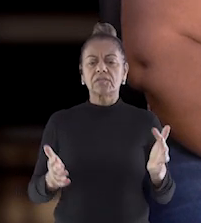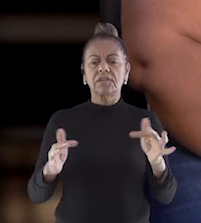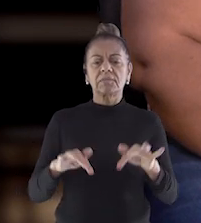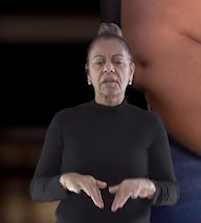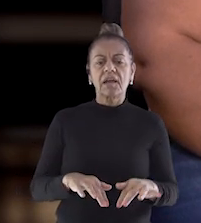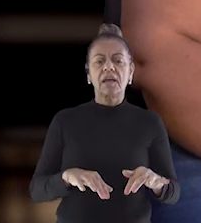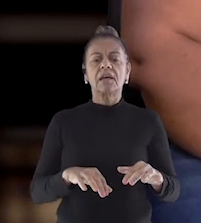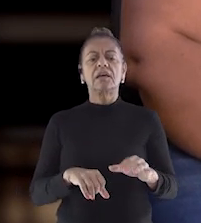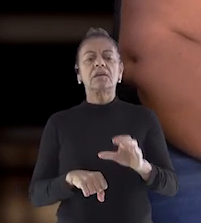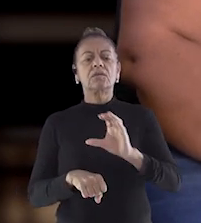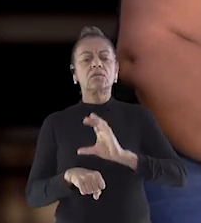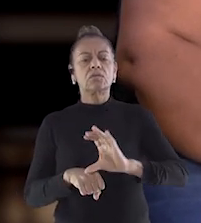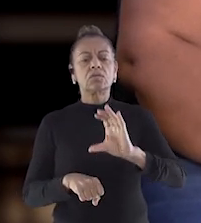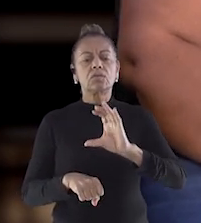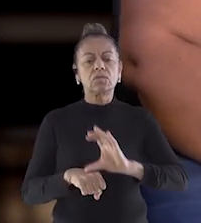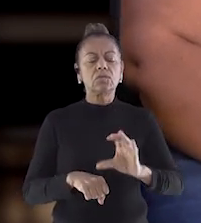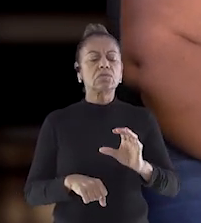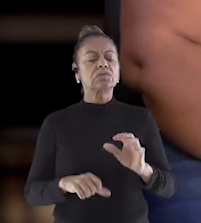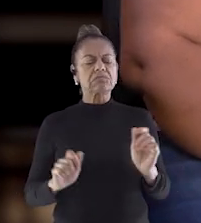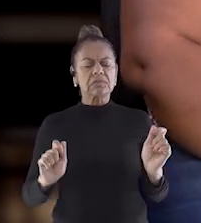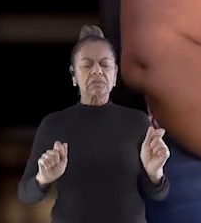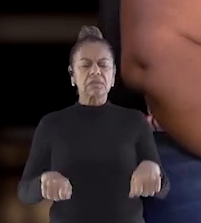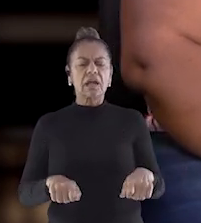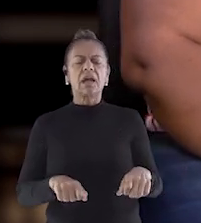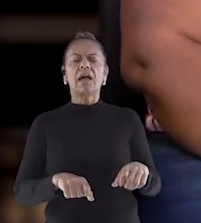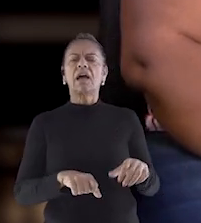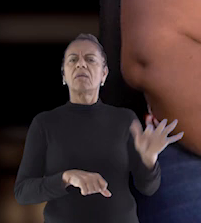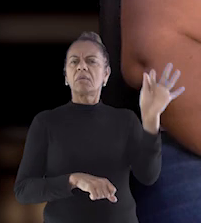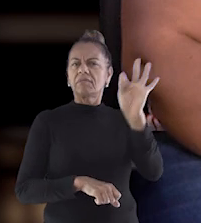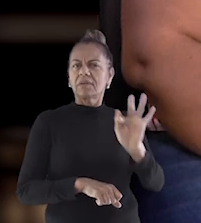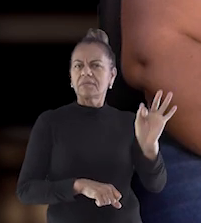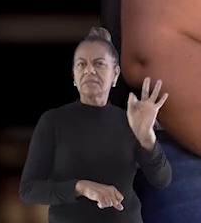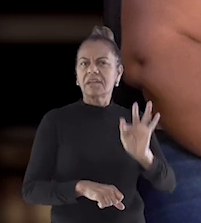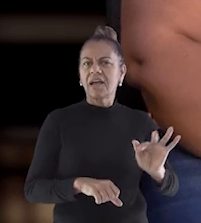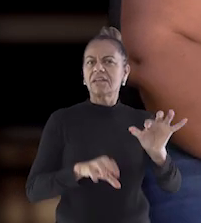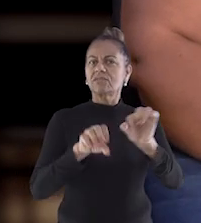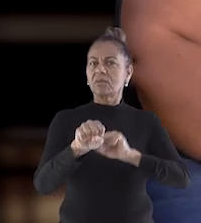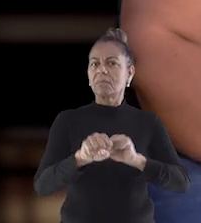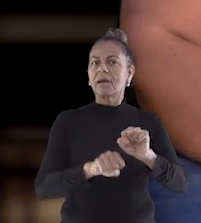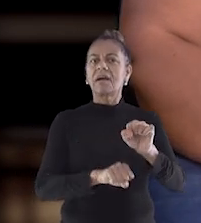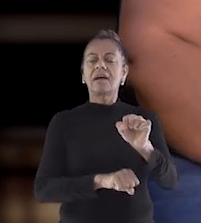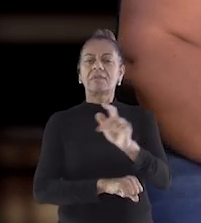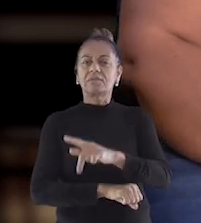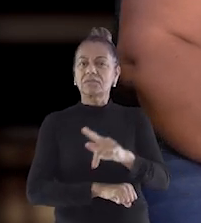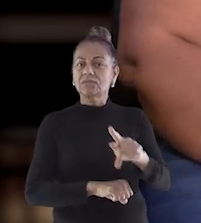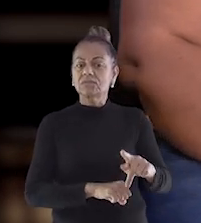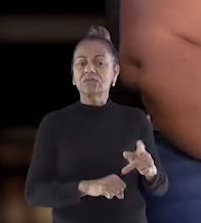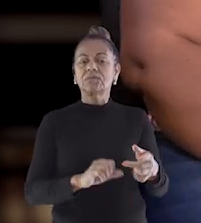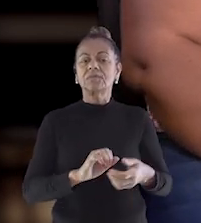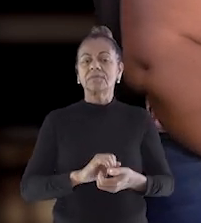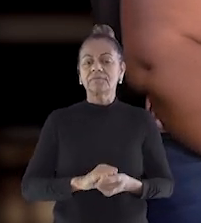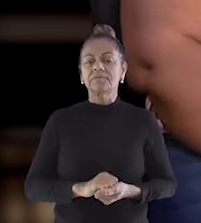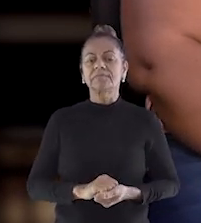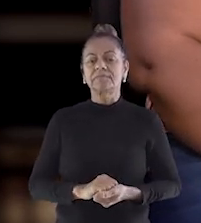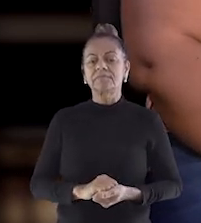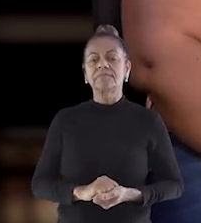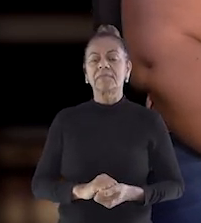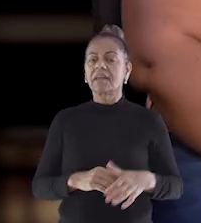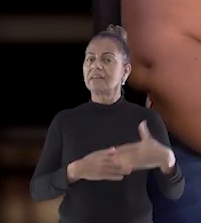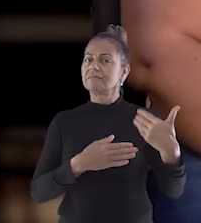Vai aprendendo. E se Deus quiser, a gente quer terminar, fazer tipo assim, ser um professor,